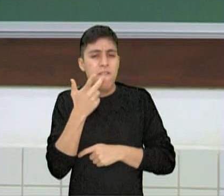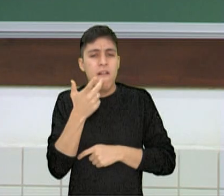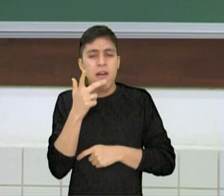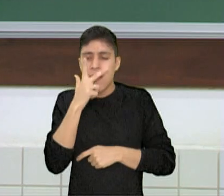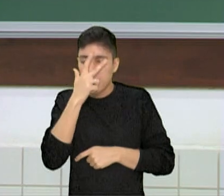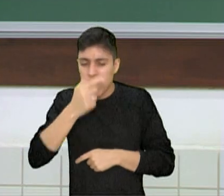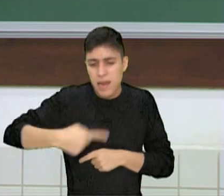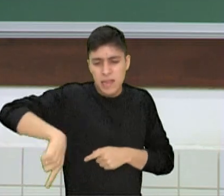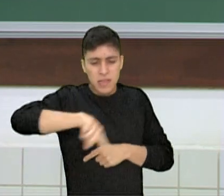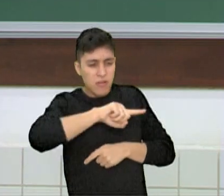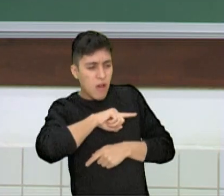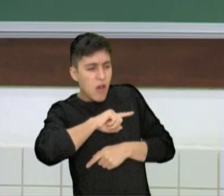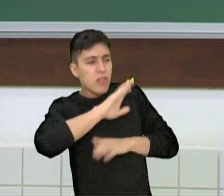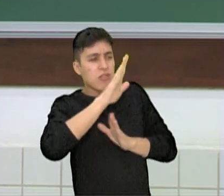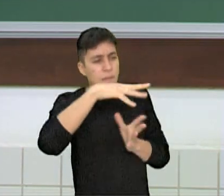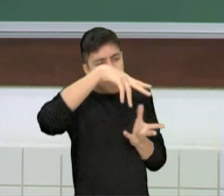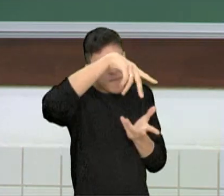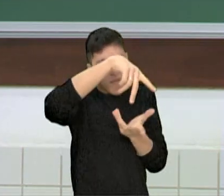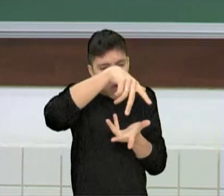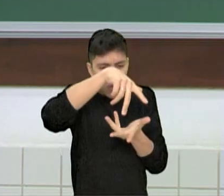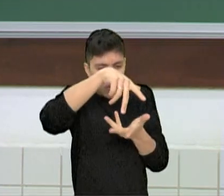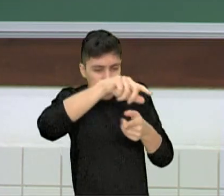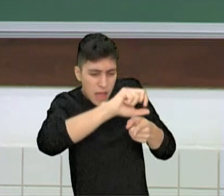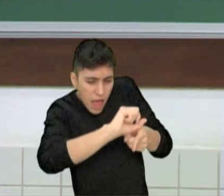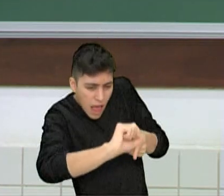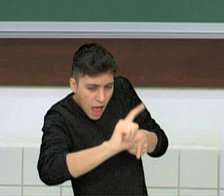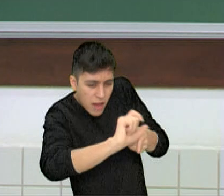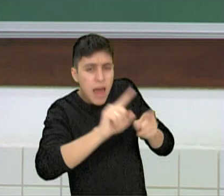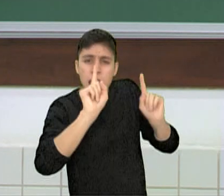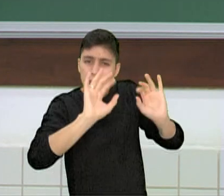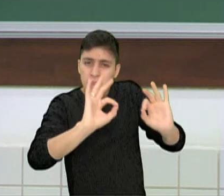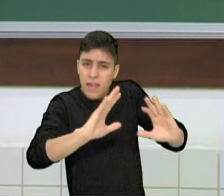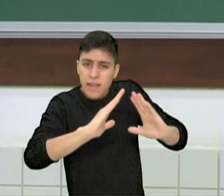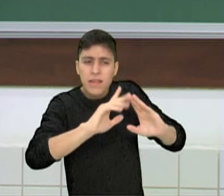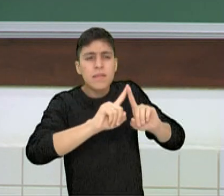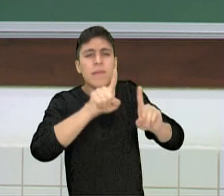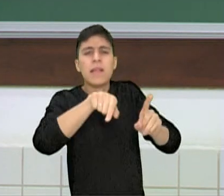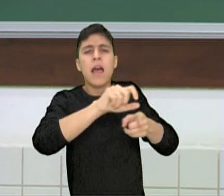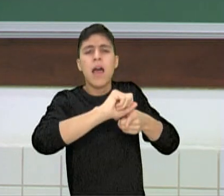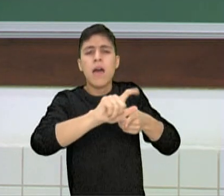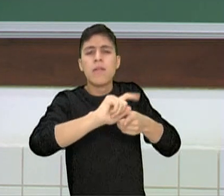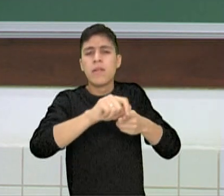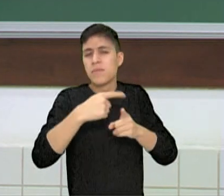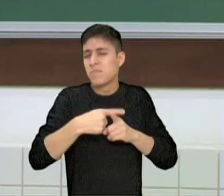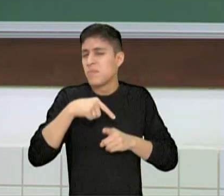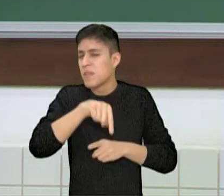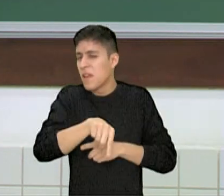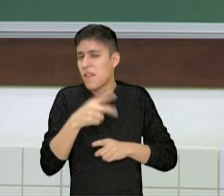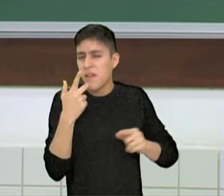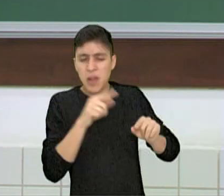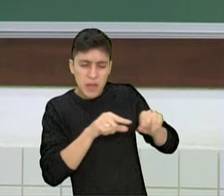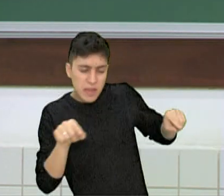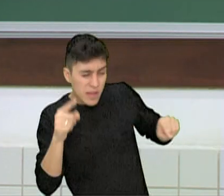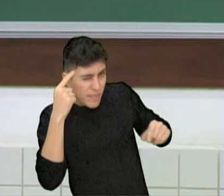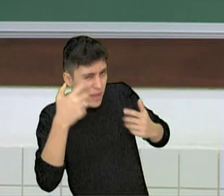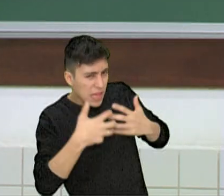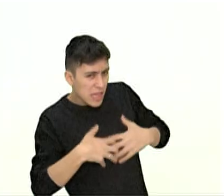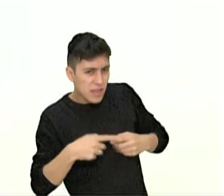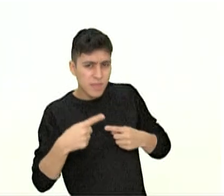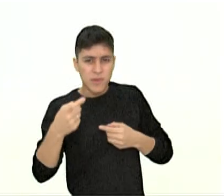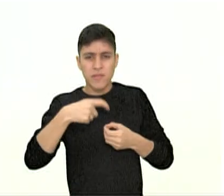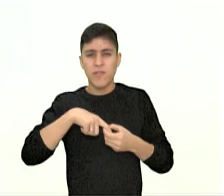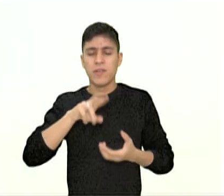parece que nós alugamos o planeta Terra? Ele é a nossa casa, mas uma casa alugada. Por que ele está dizendo isso? Pensa um pouquinho, logo